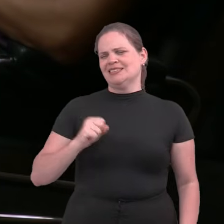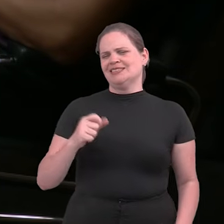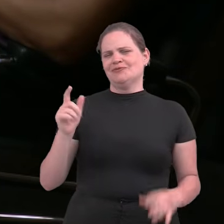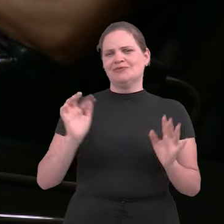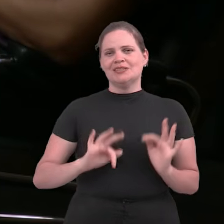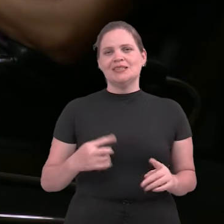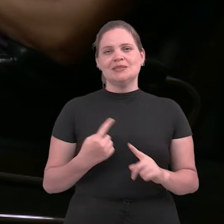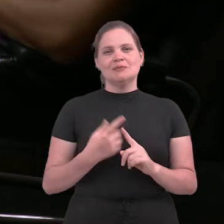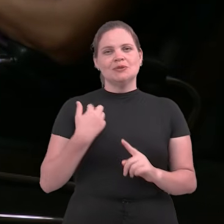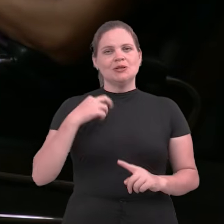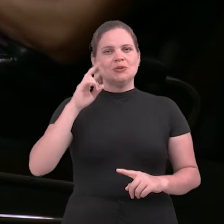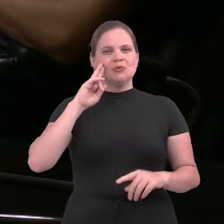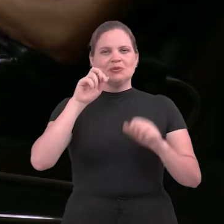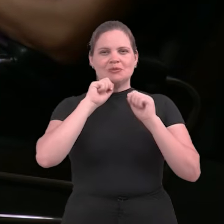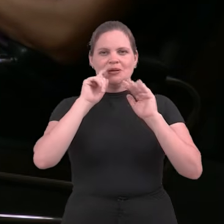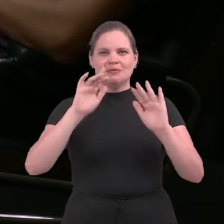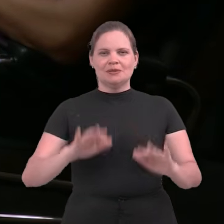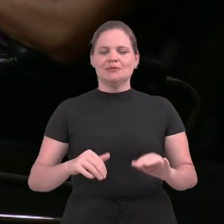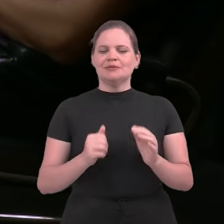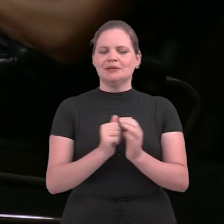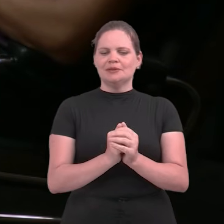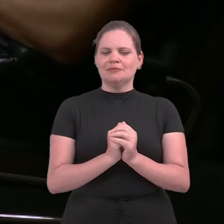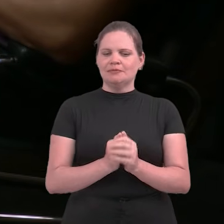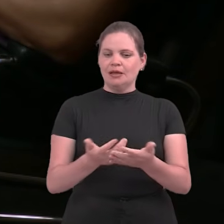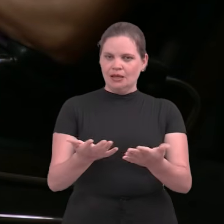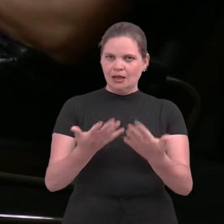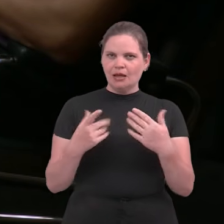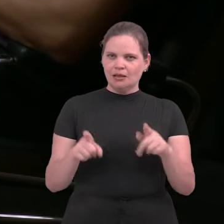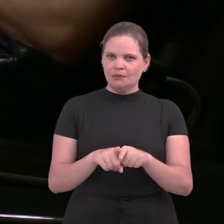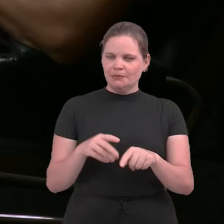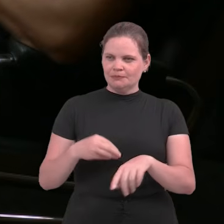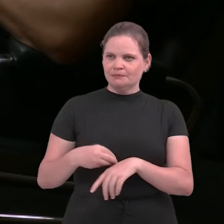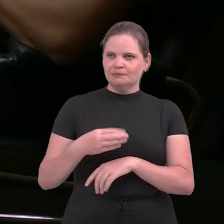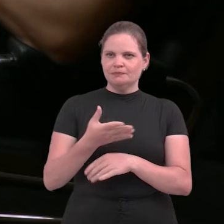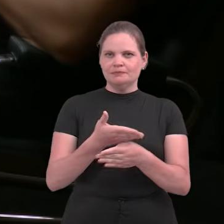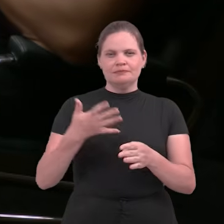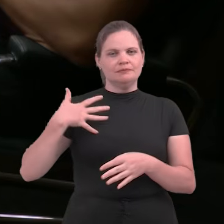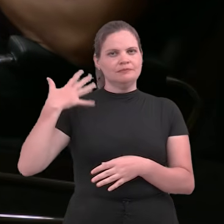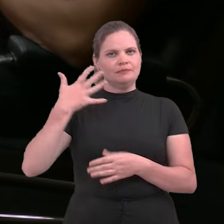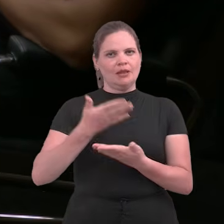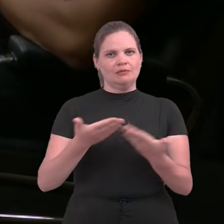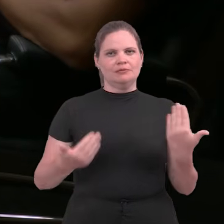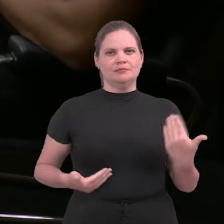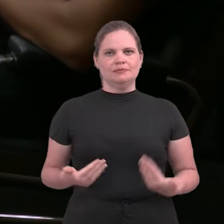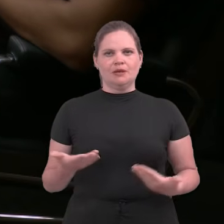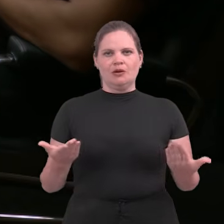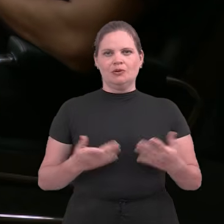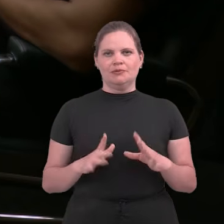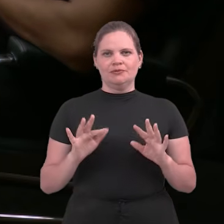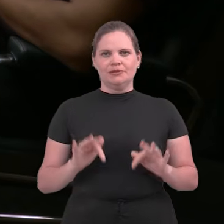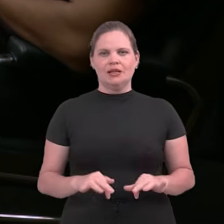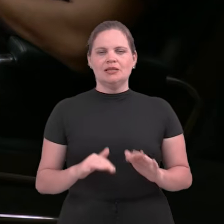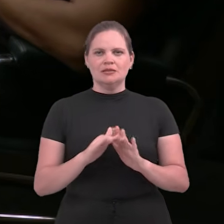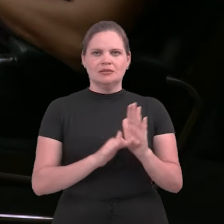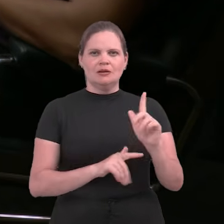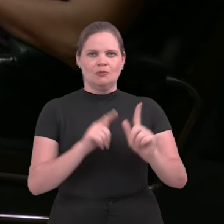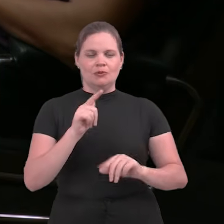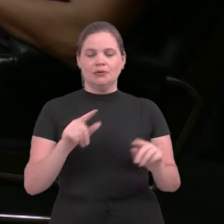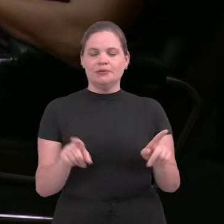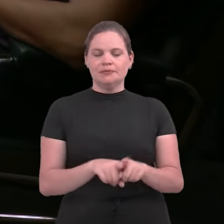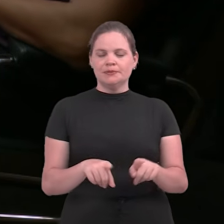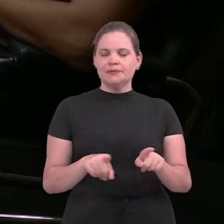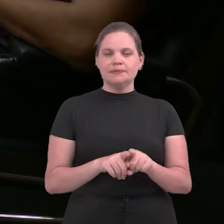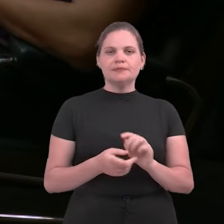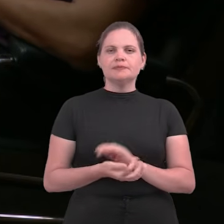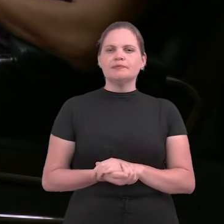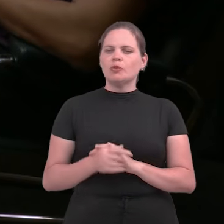que o Senhor pode dar, né? Amém. Luiz, também deixa uma mensagem aí para os irmãos, né? Para a gente encerrar esse programa também.